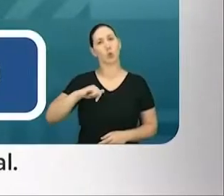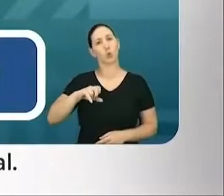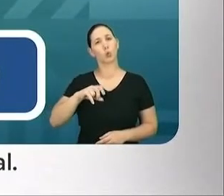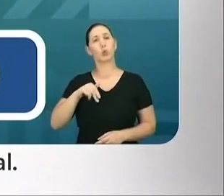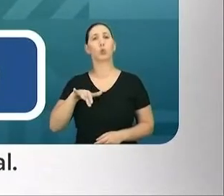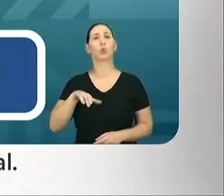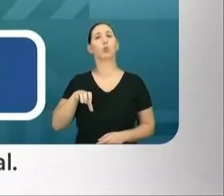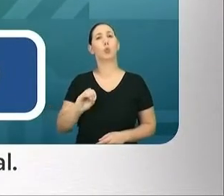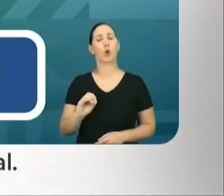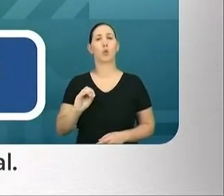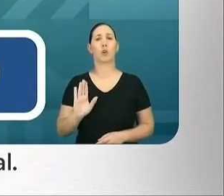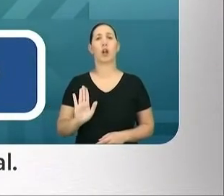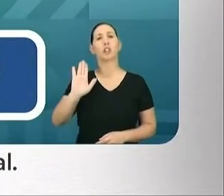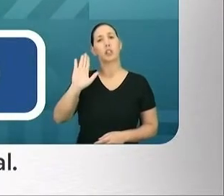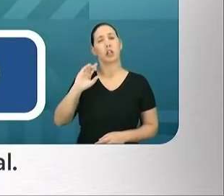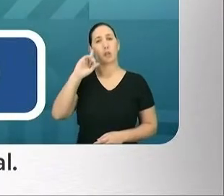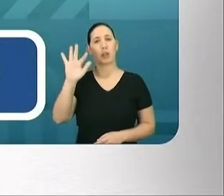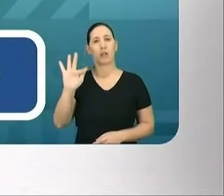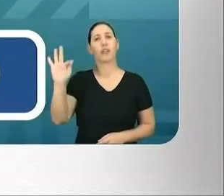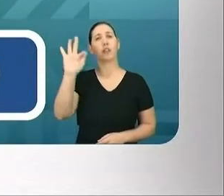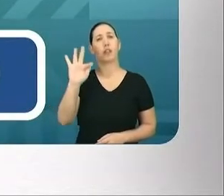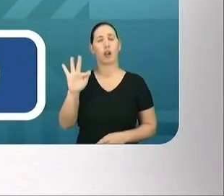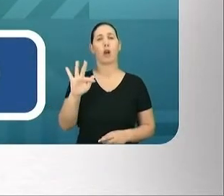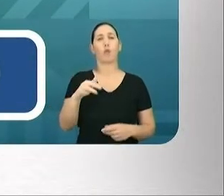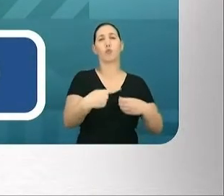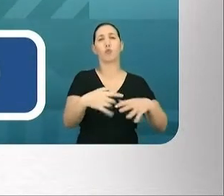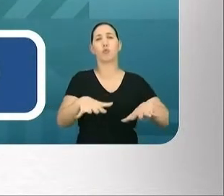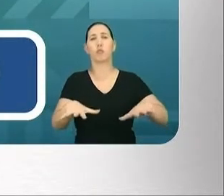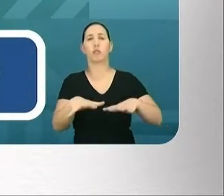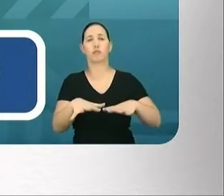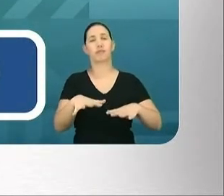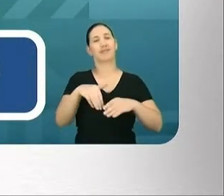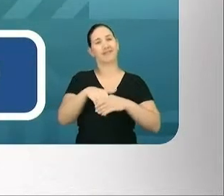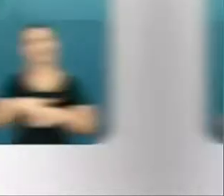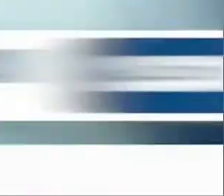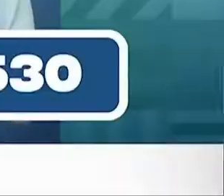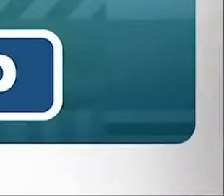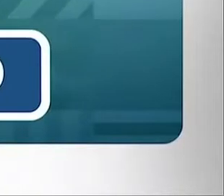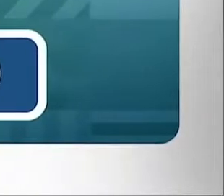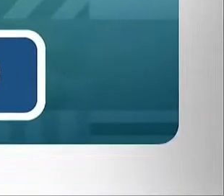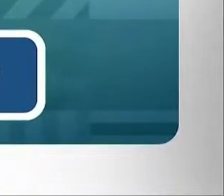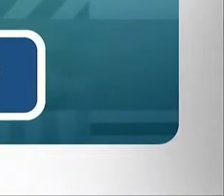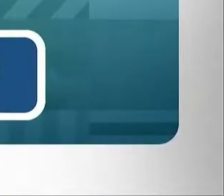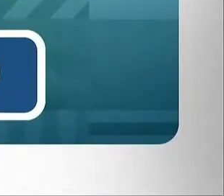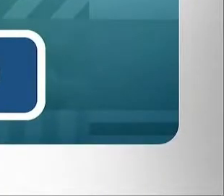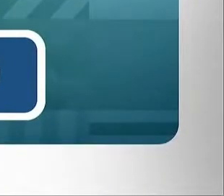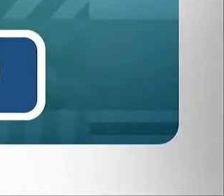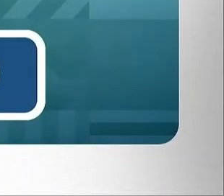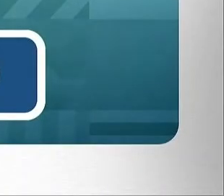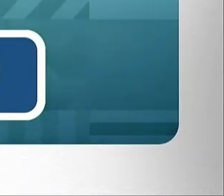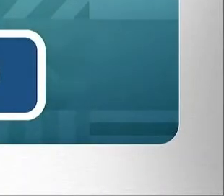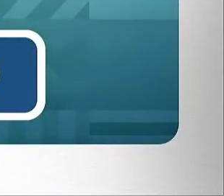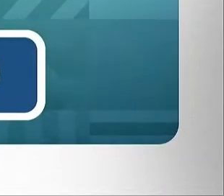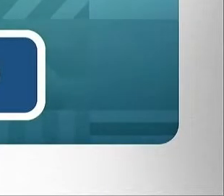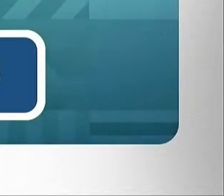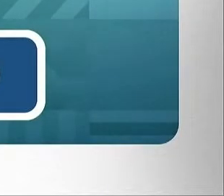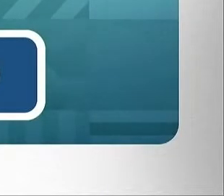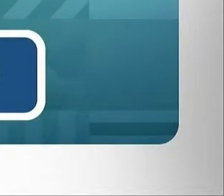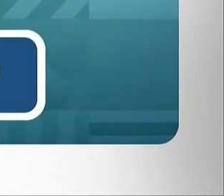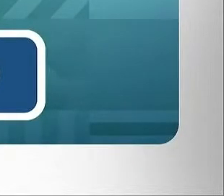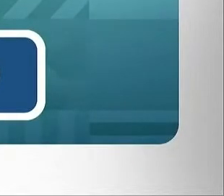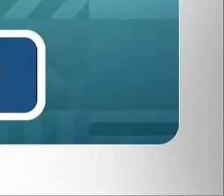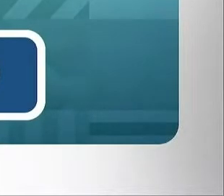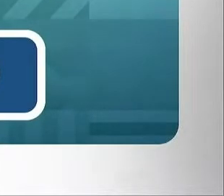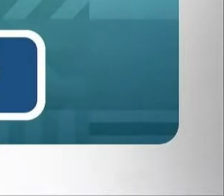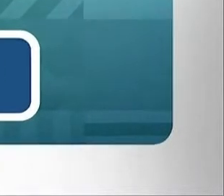Sou João Cury, candidato a deputado federal. Por Botucatu e região, vote 1550. Eu sou Taka Yamaoshi, candidato a deputado